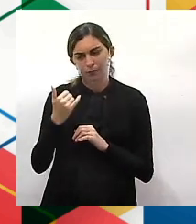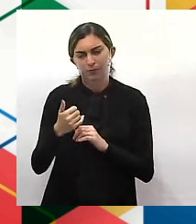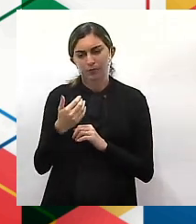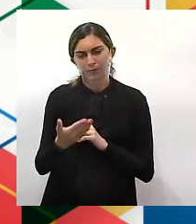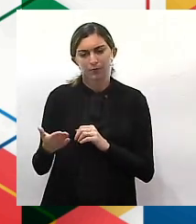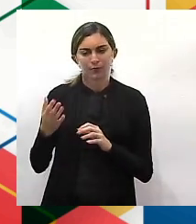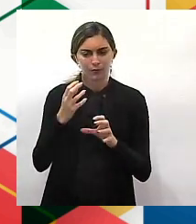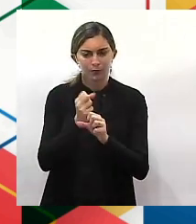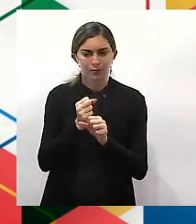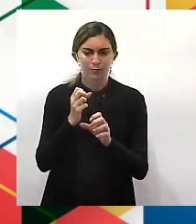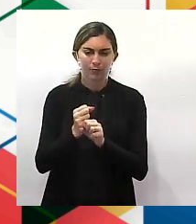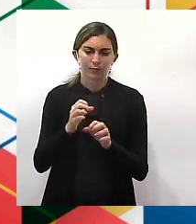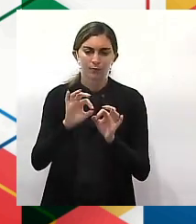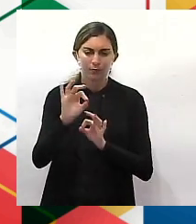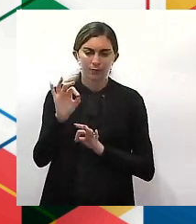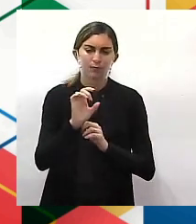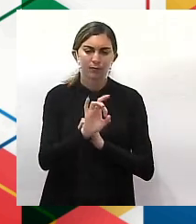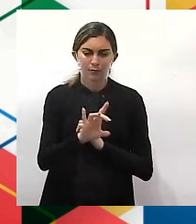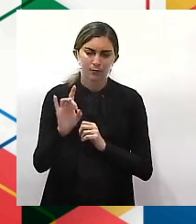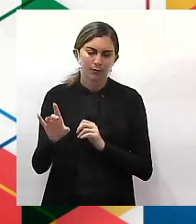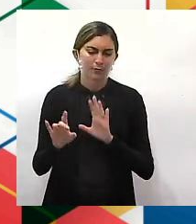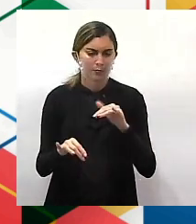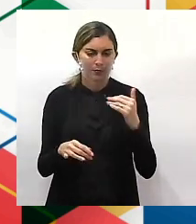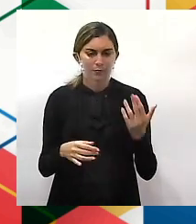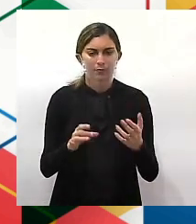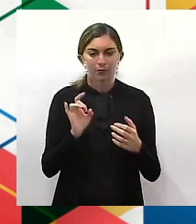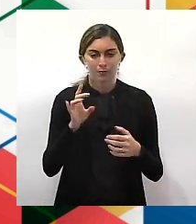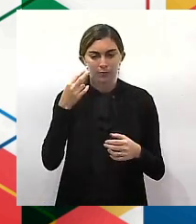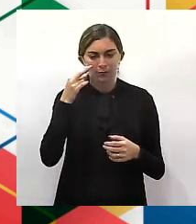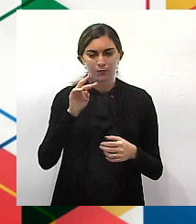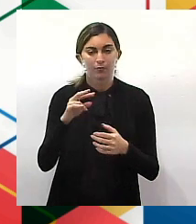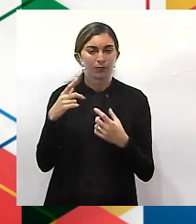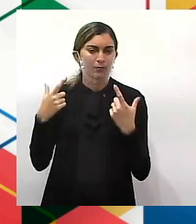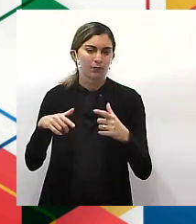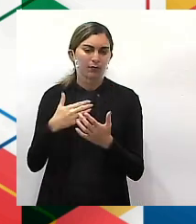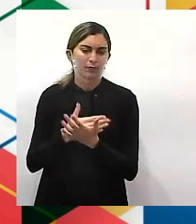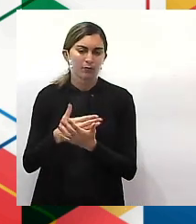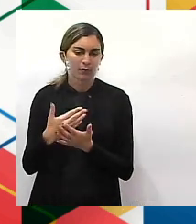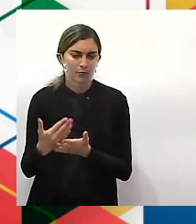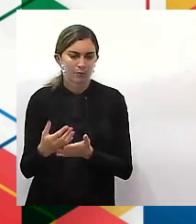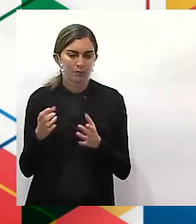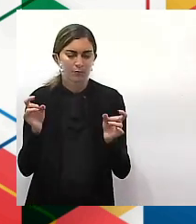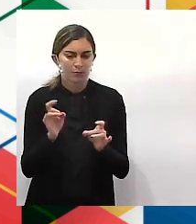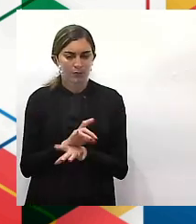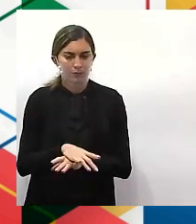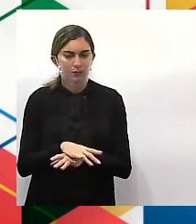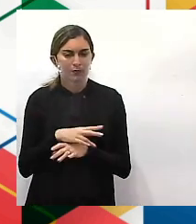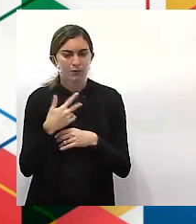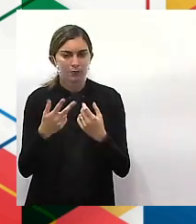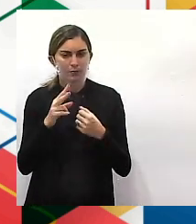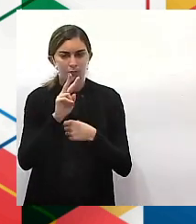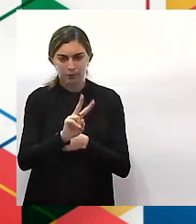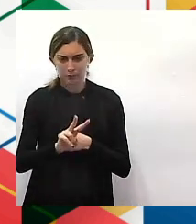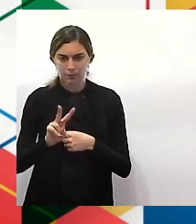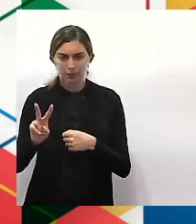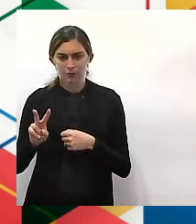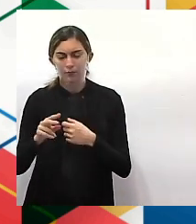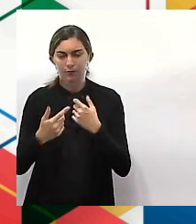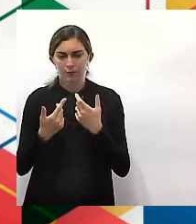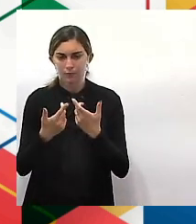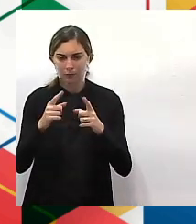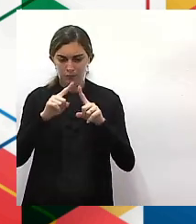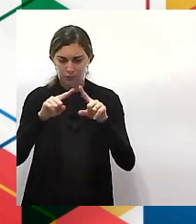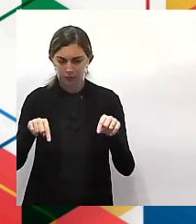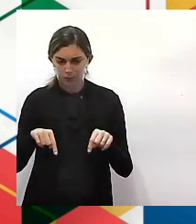as medidas de cada um desses lados. É só ver onde começa e onde termina cada vértice desses